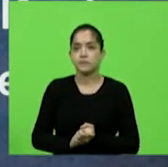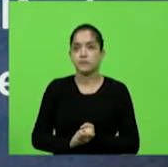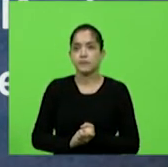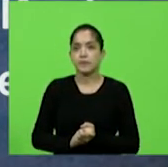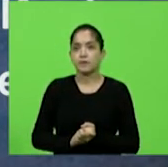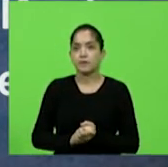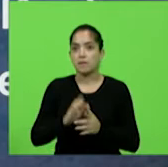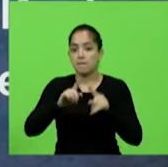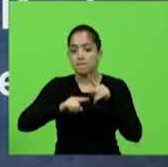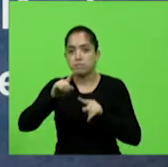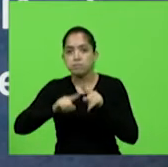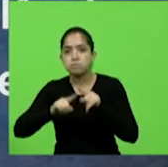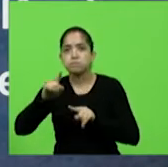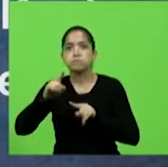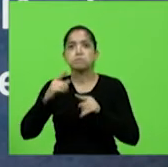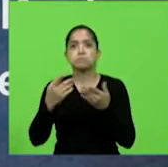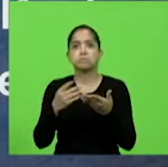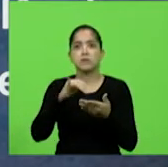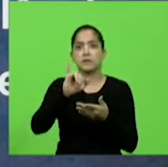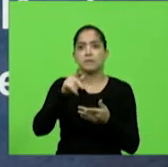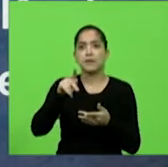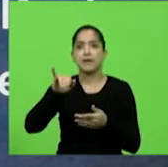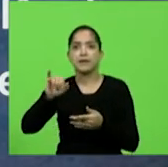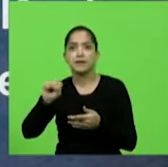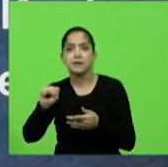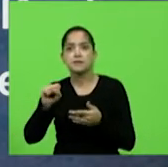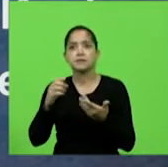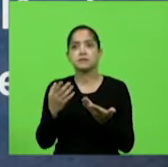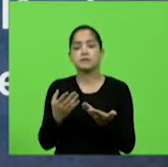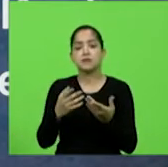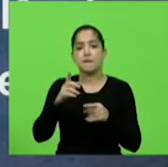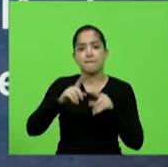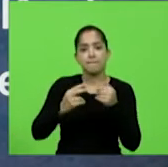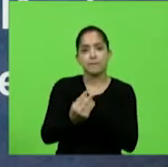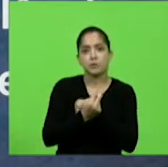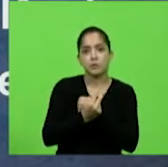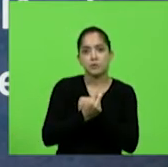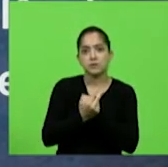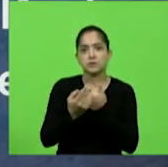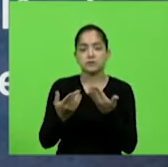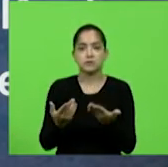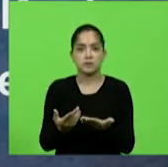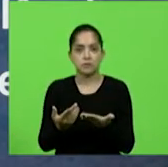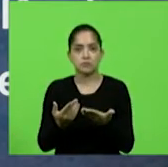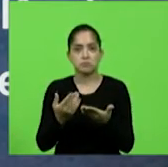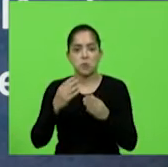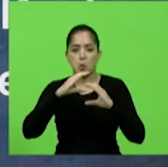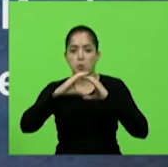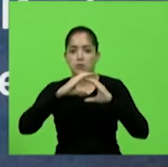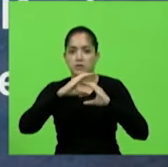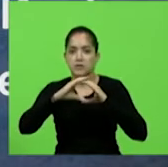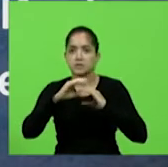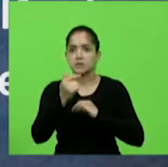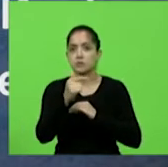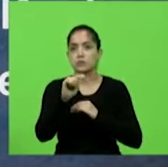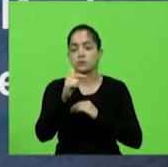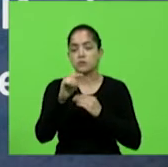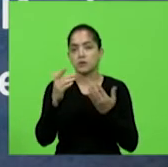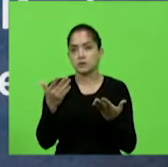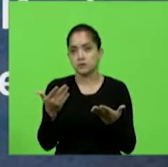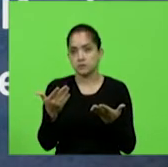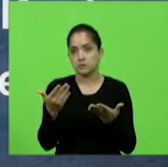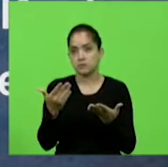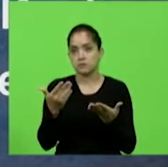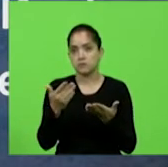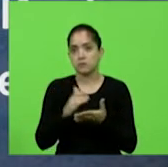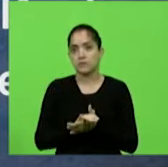Equipamento de proteção precário, problemas técnicos de comunicação interna, não se comunica. Então,